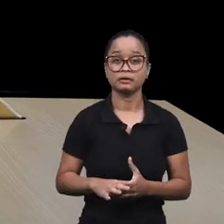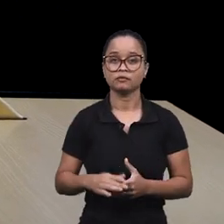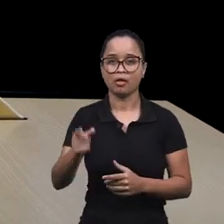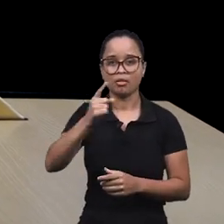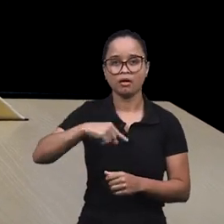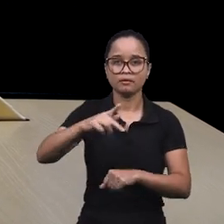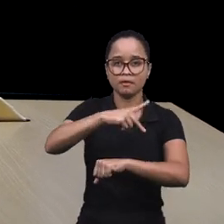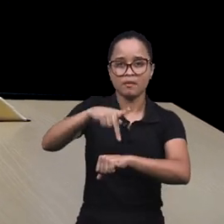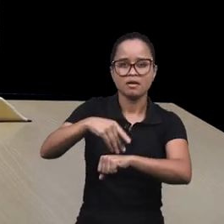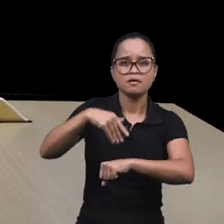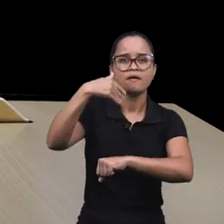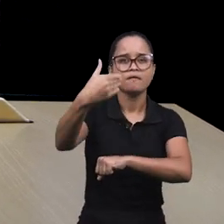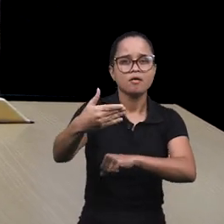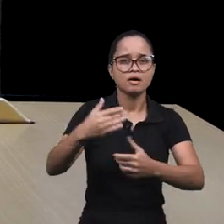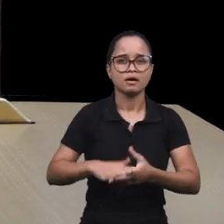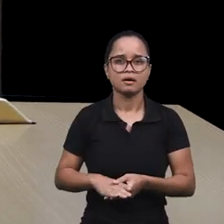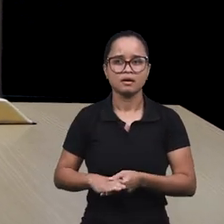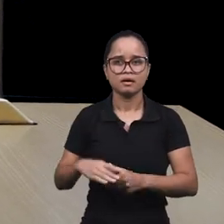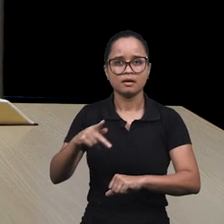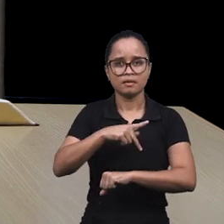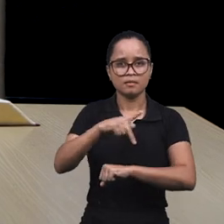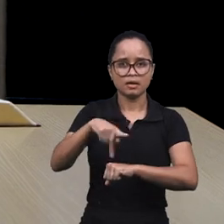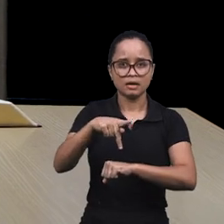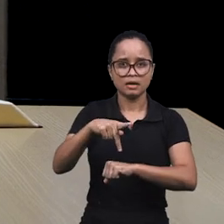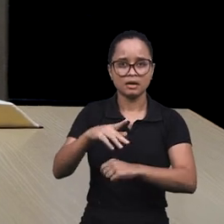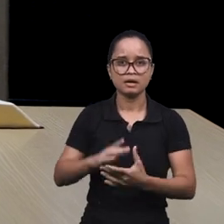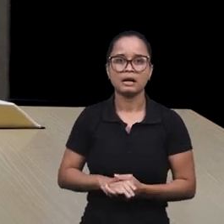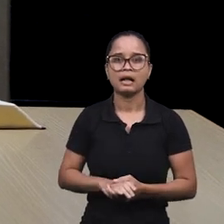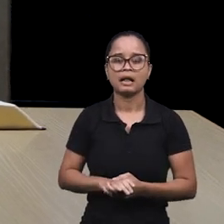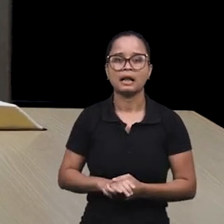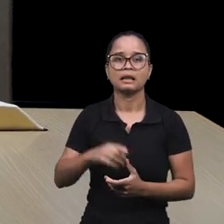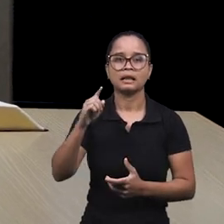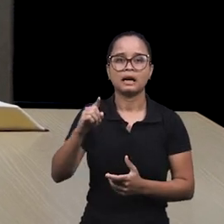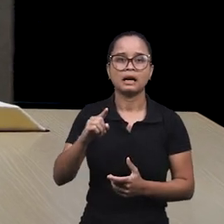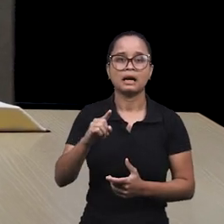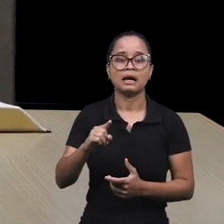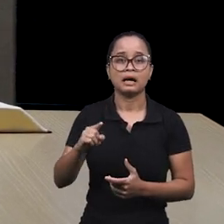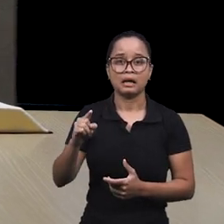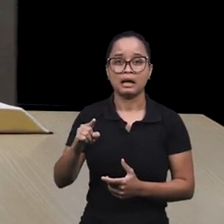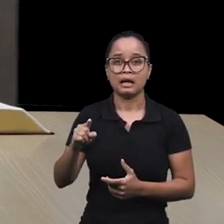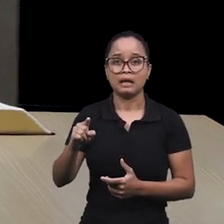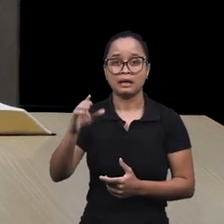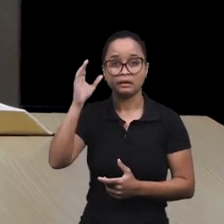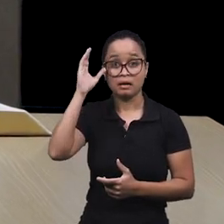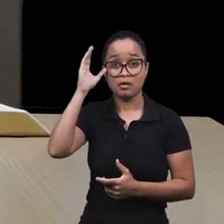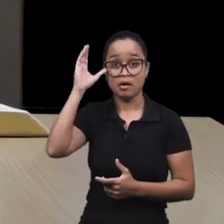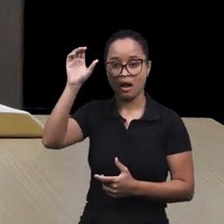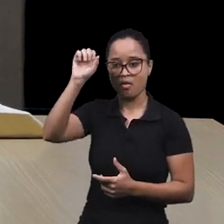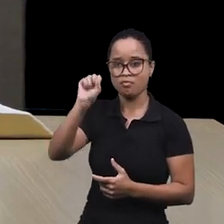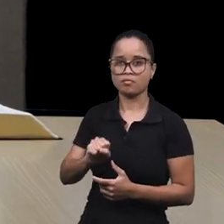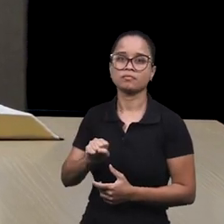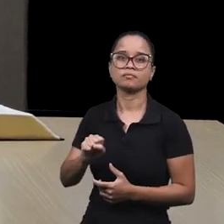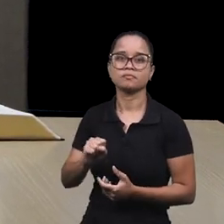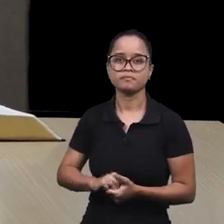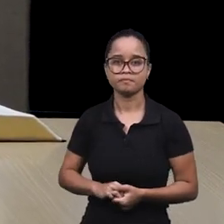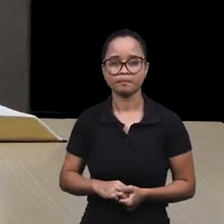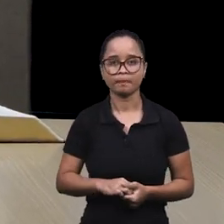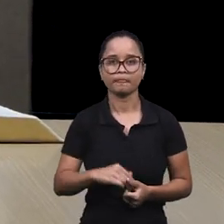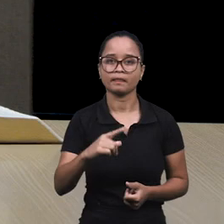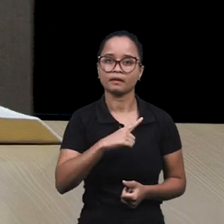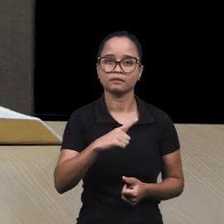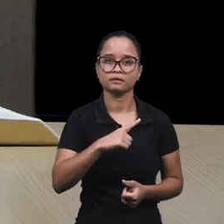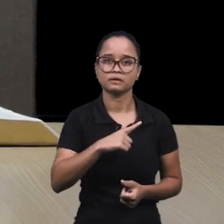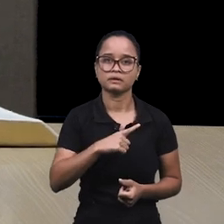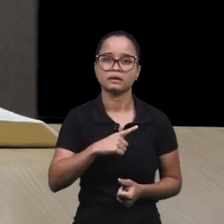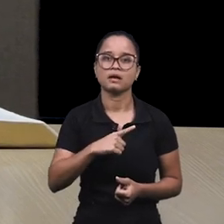do exterior, lá da nossa igreja em Seul, na Coreia do Sul. E quem enviou esta frase